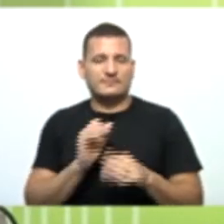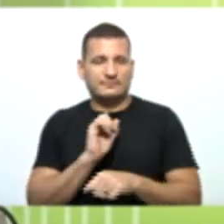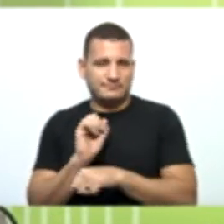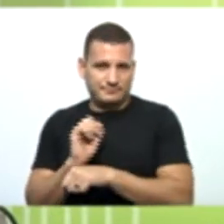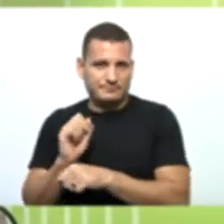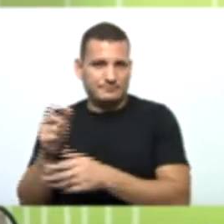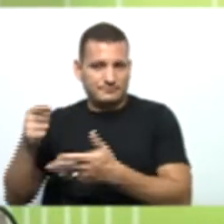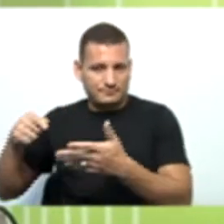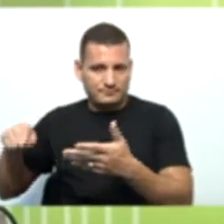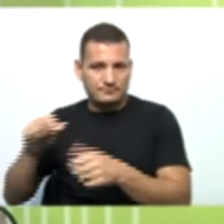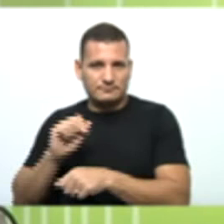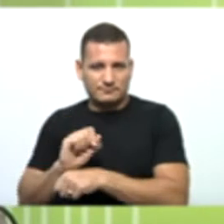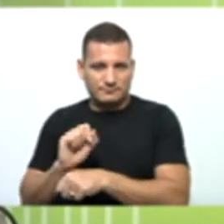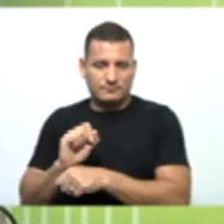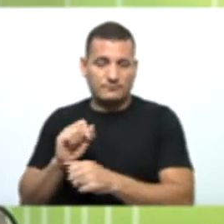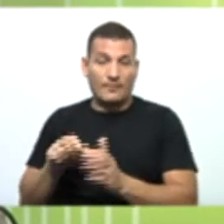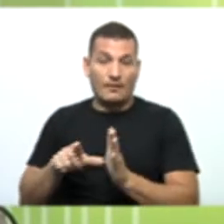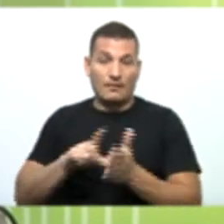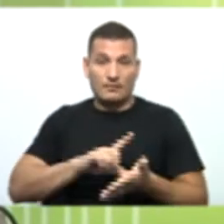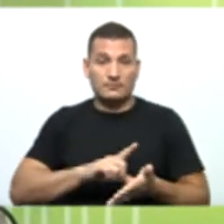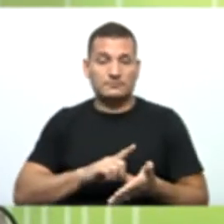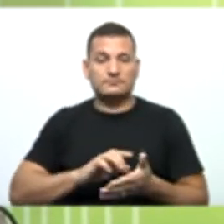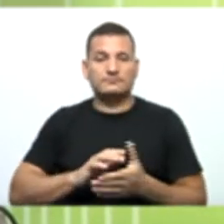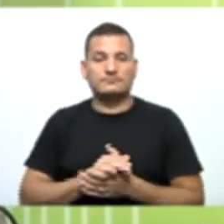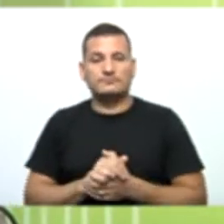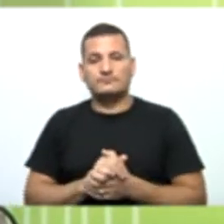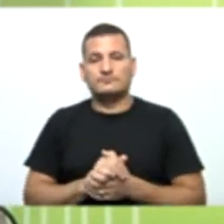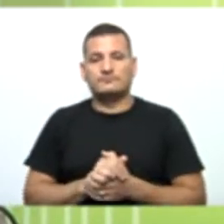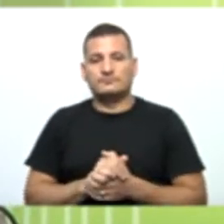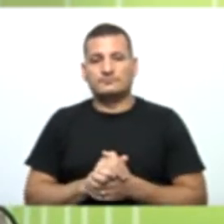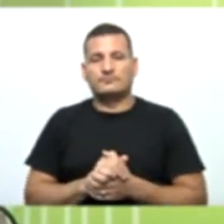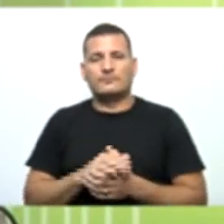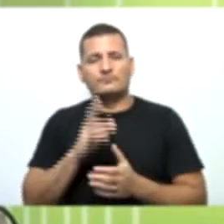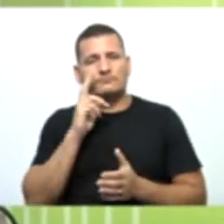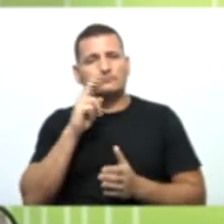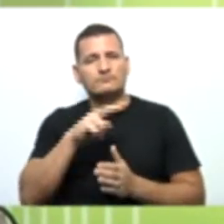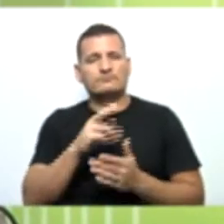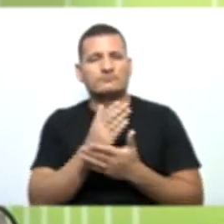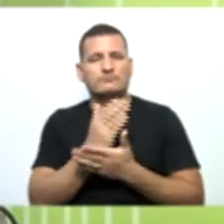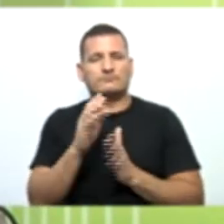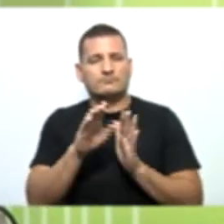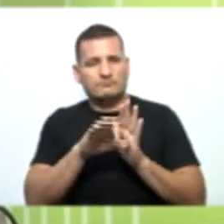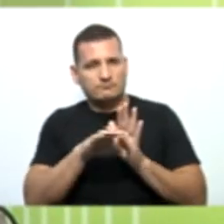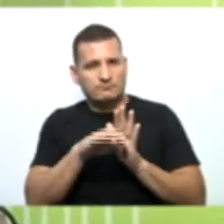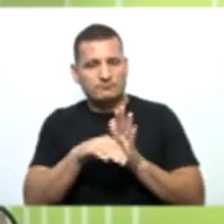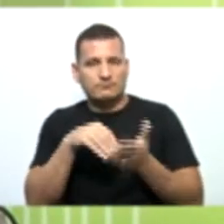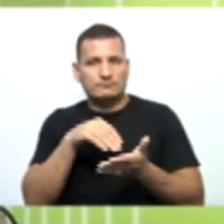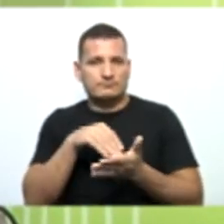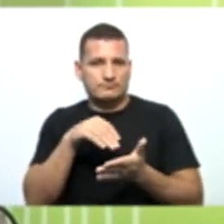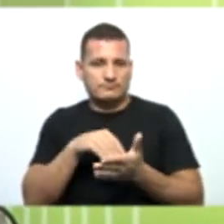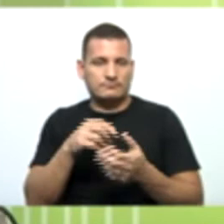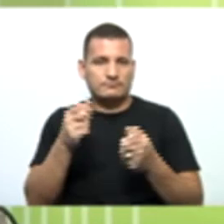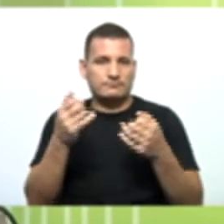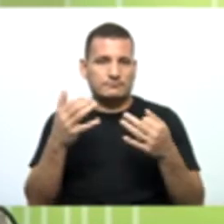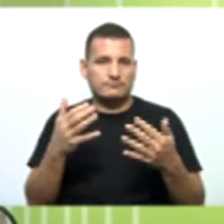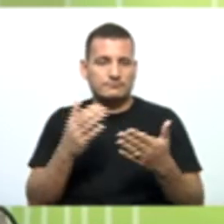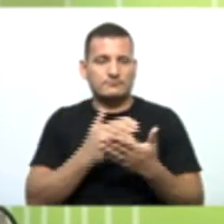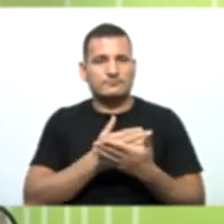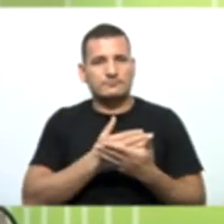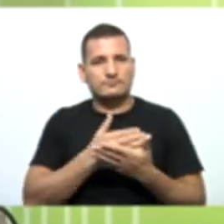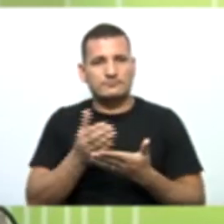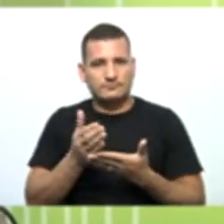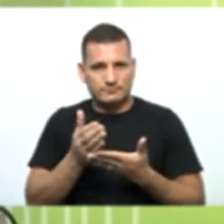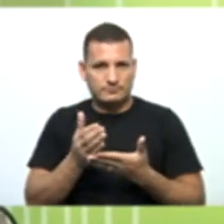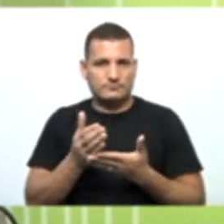correção, vamos ver uns conceitos aqui que ficou faltando para a gente